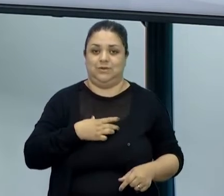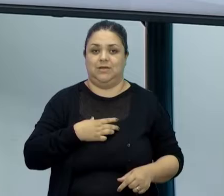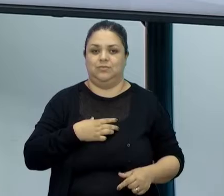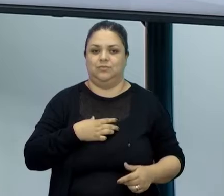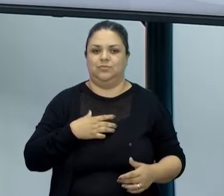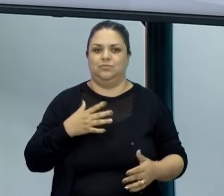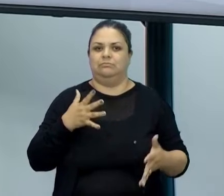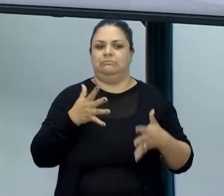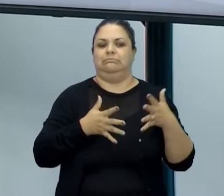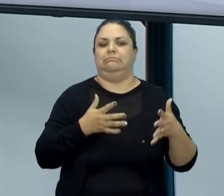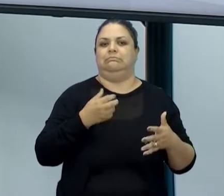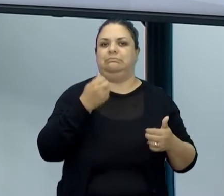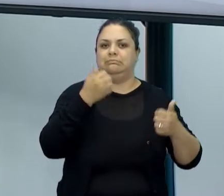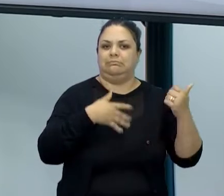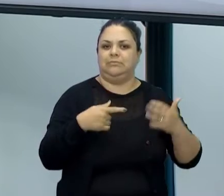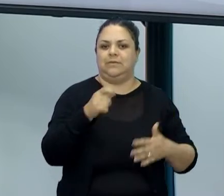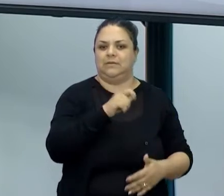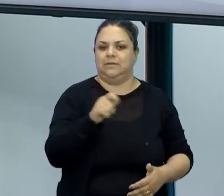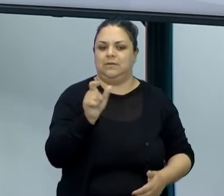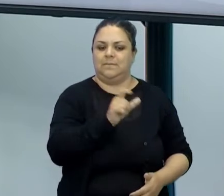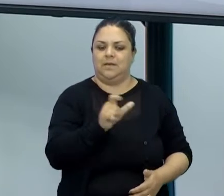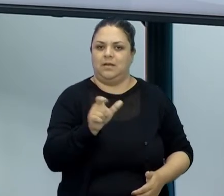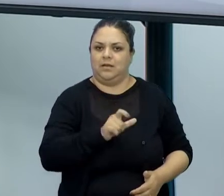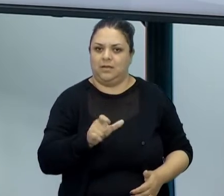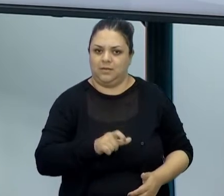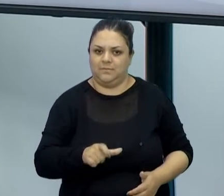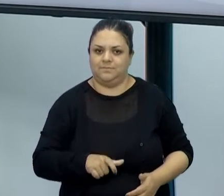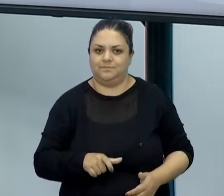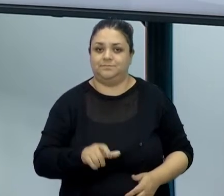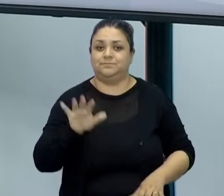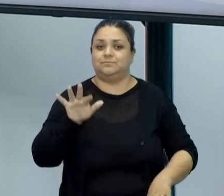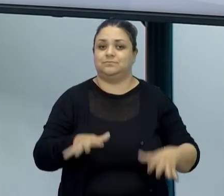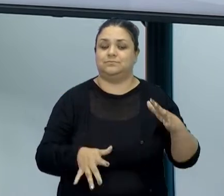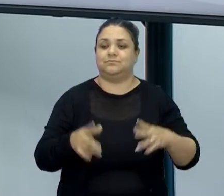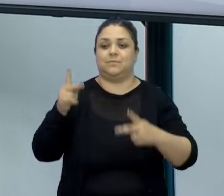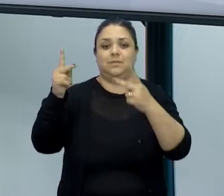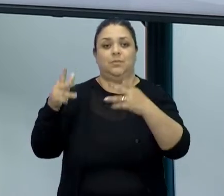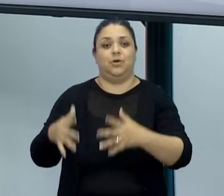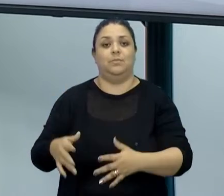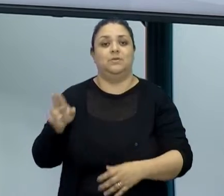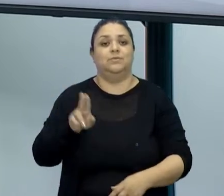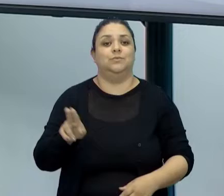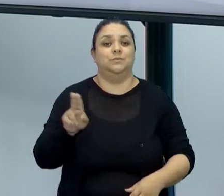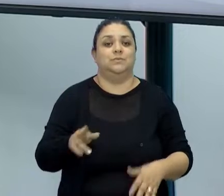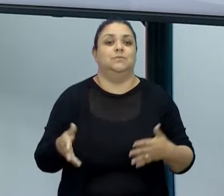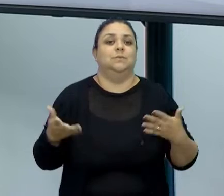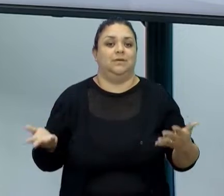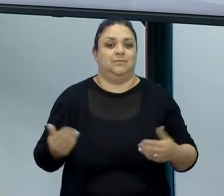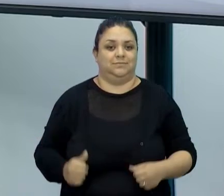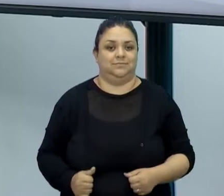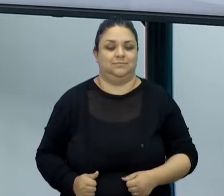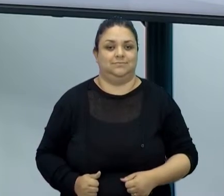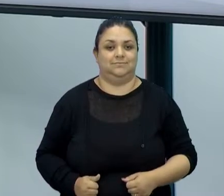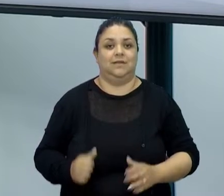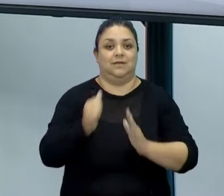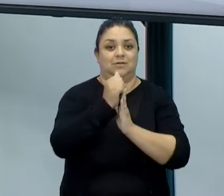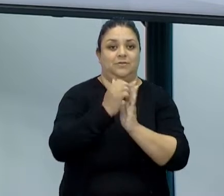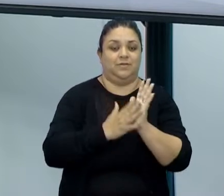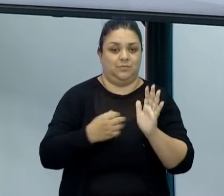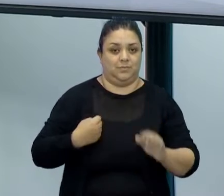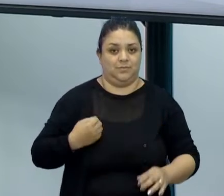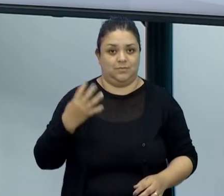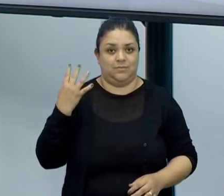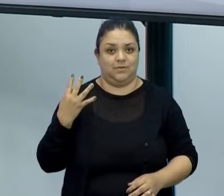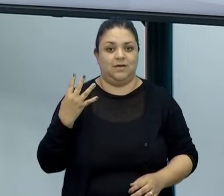no pseudocódigo? Vai depender da linguagem de programação que você vai utilizar. Na atividade 4, nós